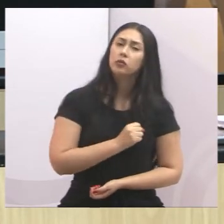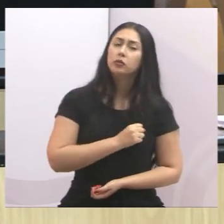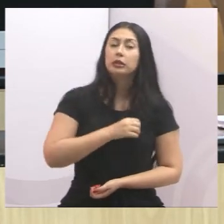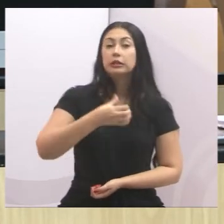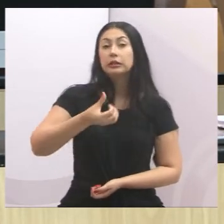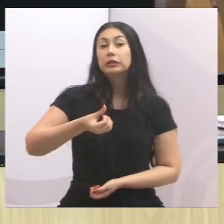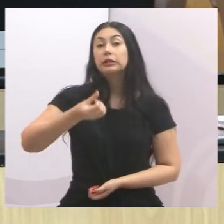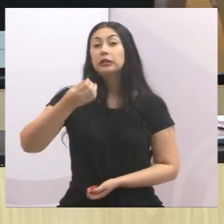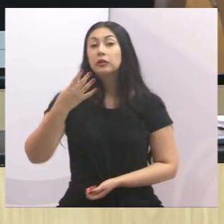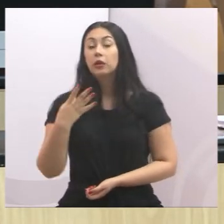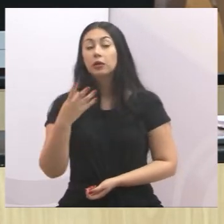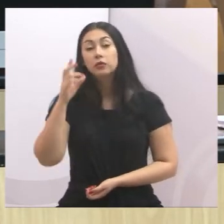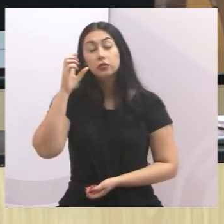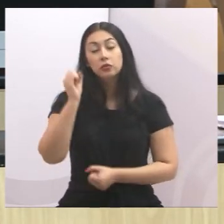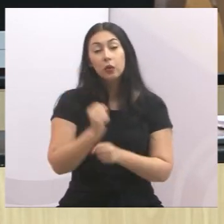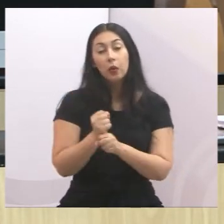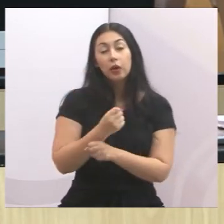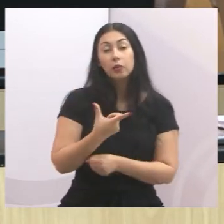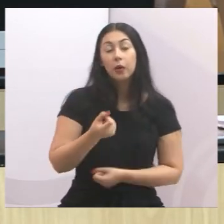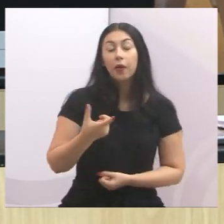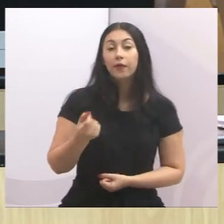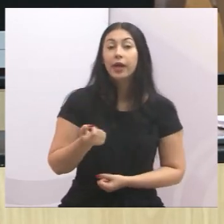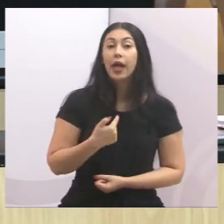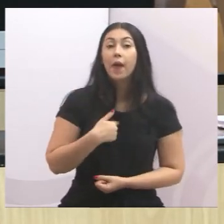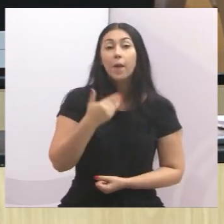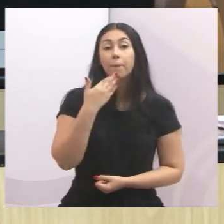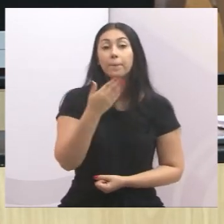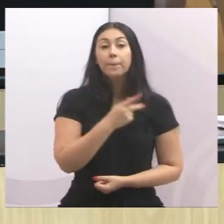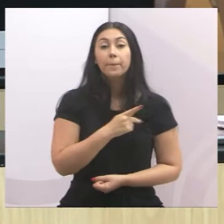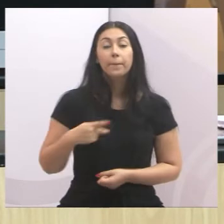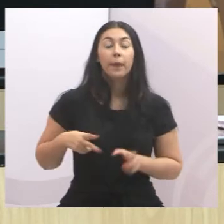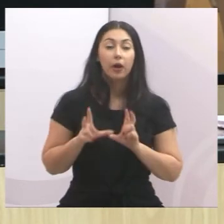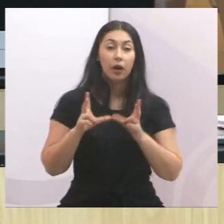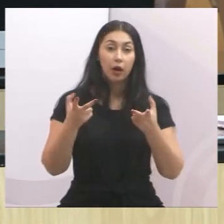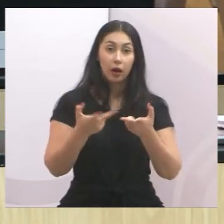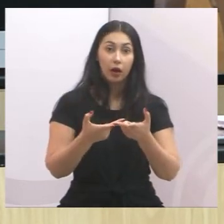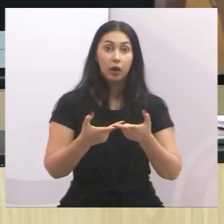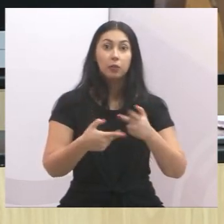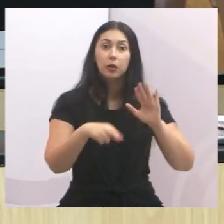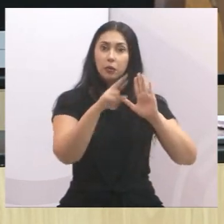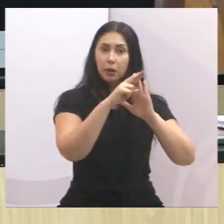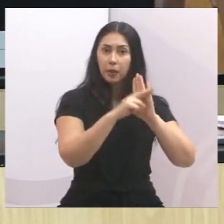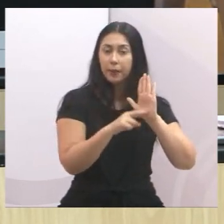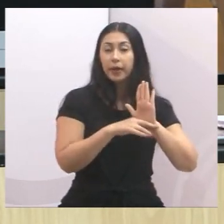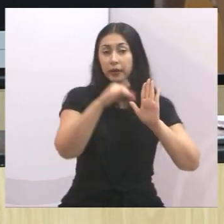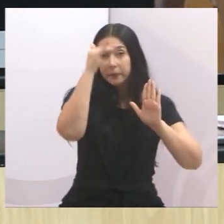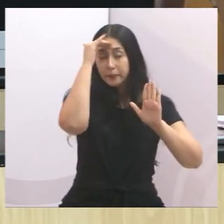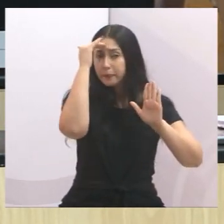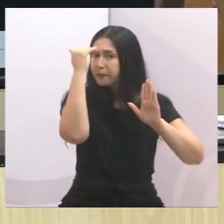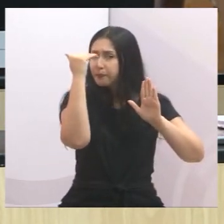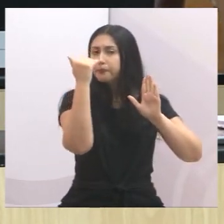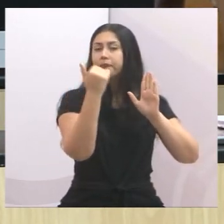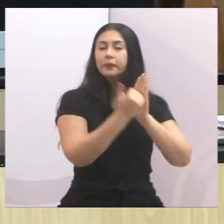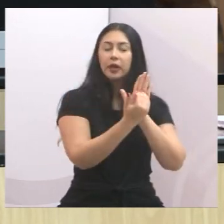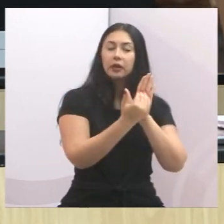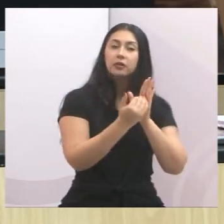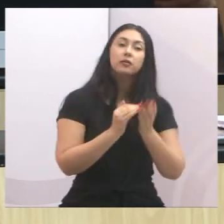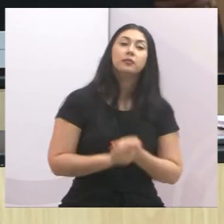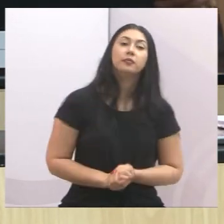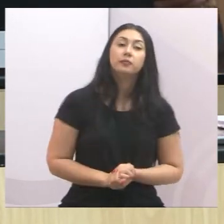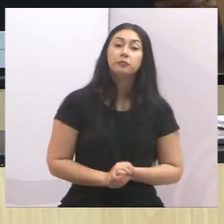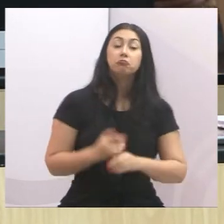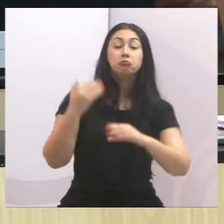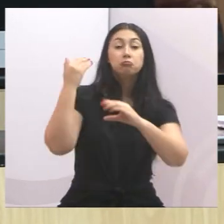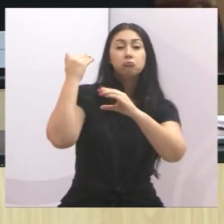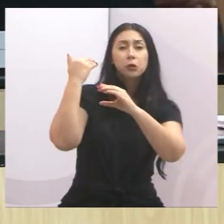64 de 2020, requeremos ao excelentíssimo senhor presidente desta Casa, ouvido e aprovado pelo egrégio plenário, cumpridas as formalidades regimentais,